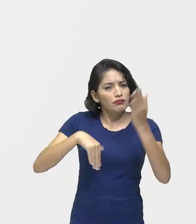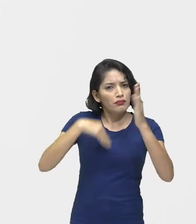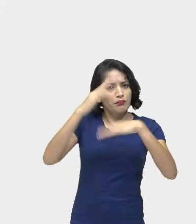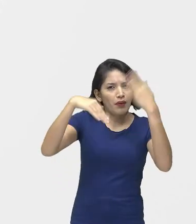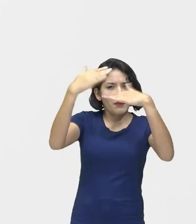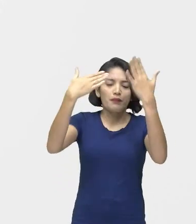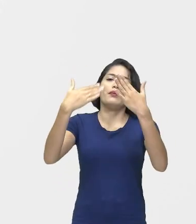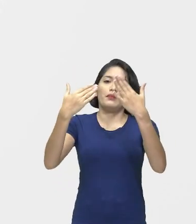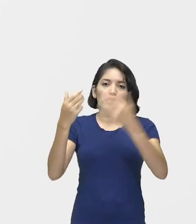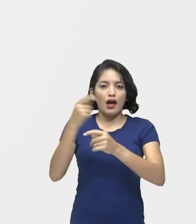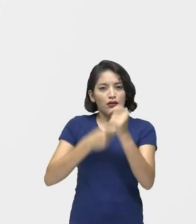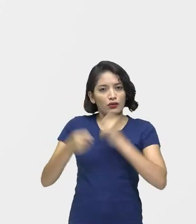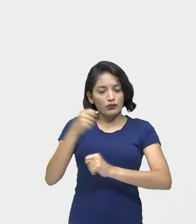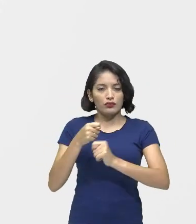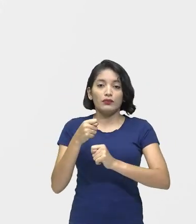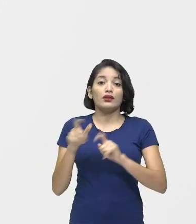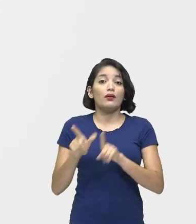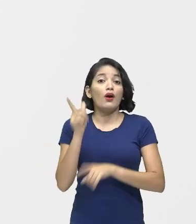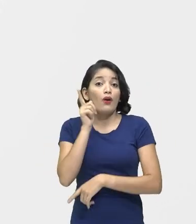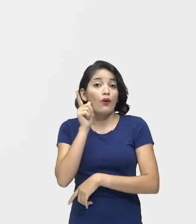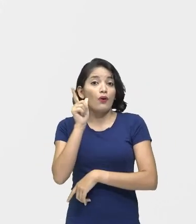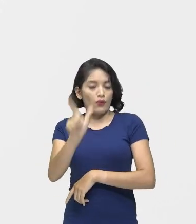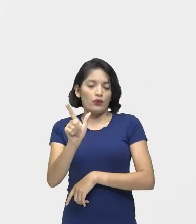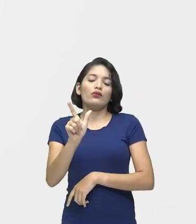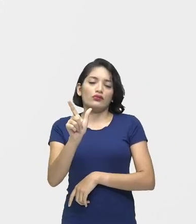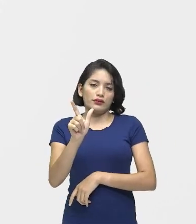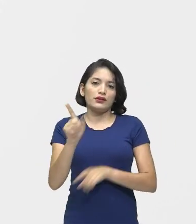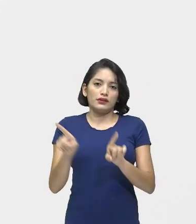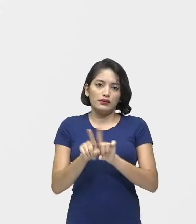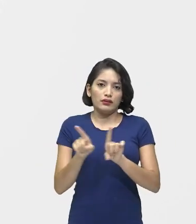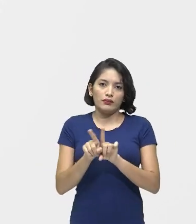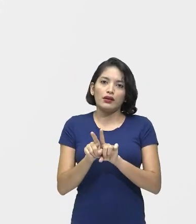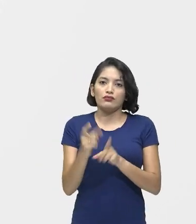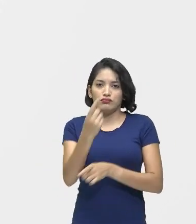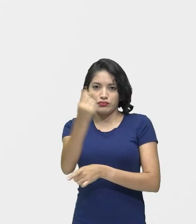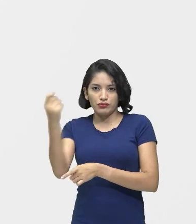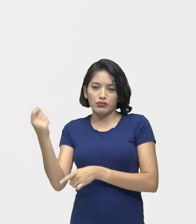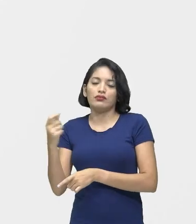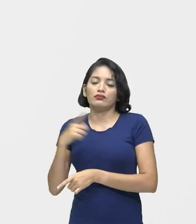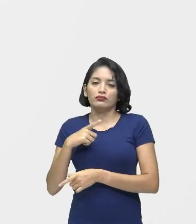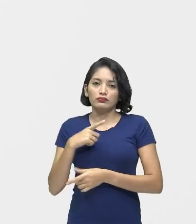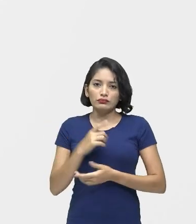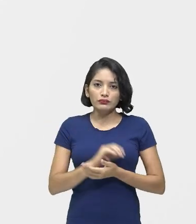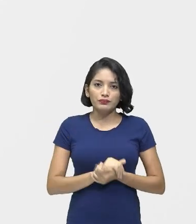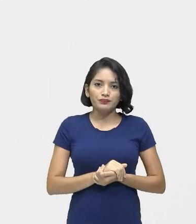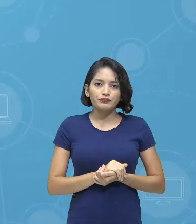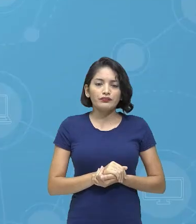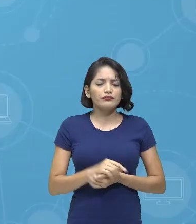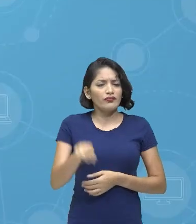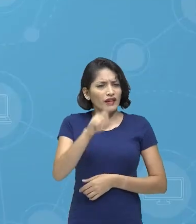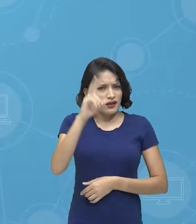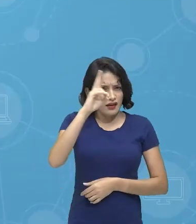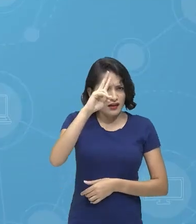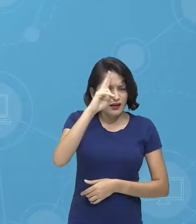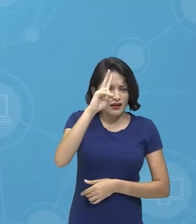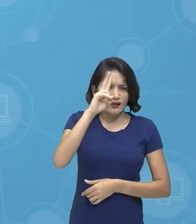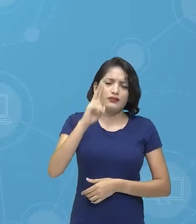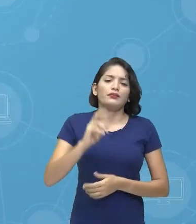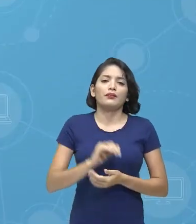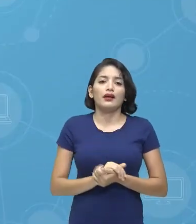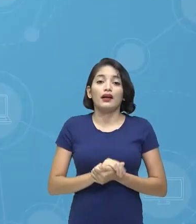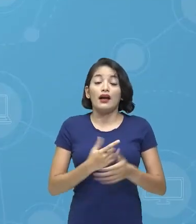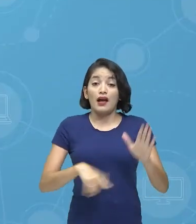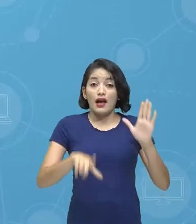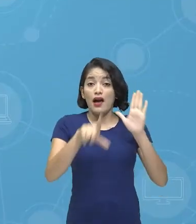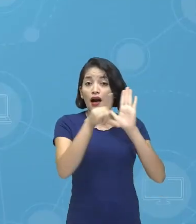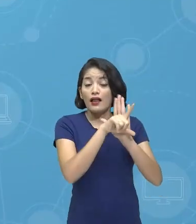econômico. E, obviamente, recuperar a Companhia das Índias Orientais, que era uma forma de estabelecer. Que vocês devem lembrar que, inclusive, a lei